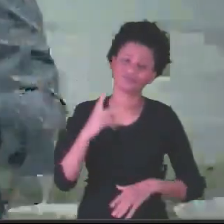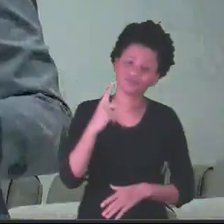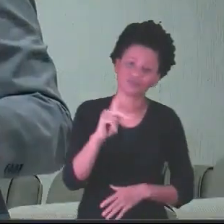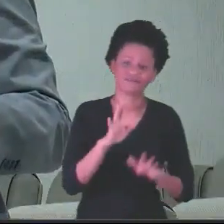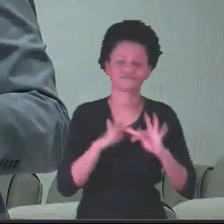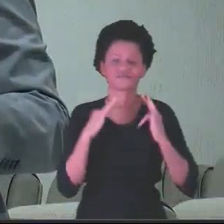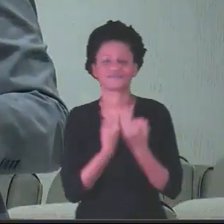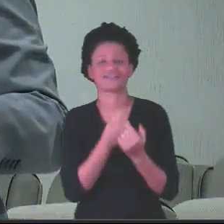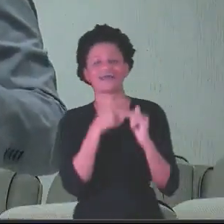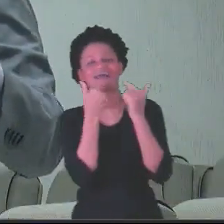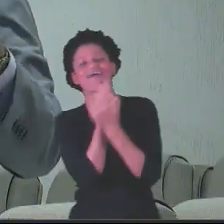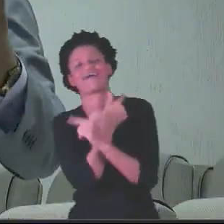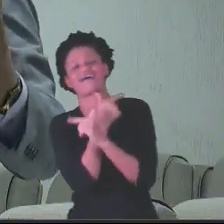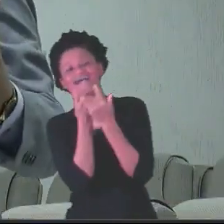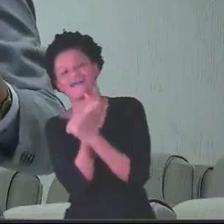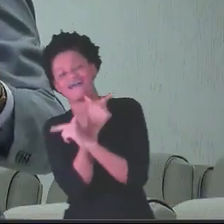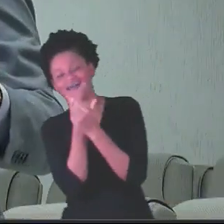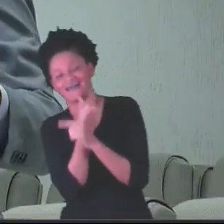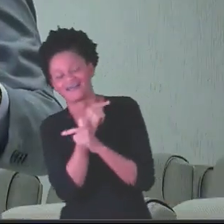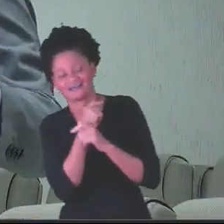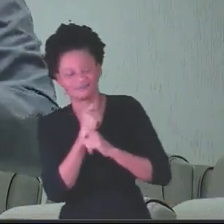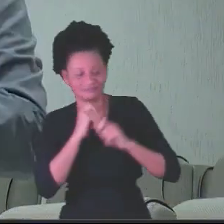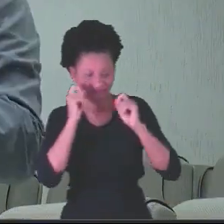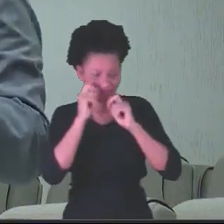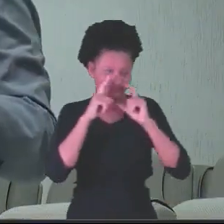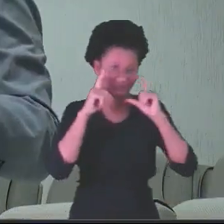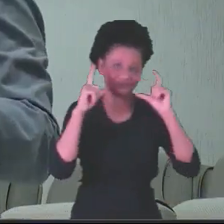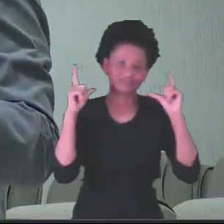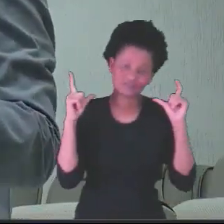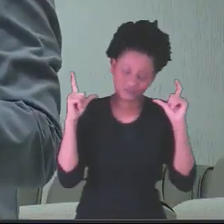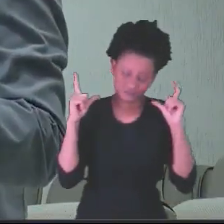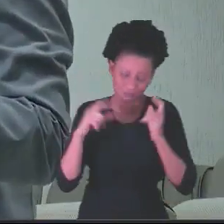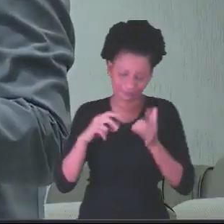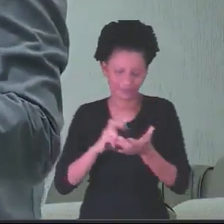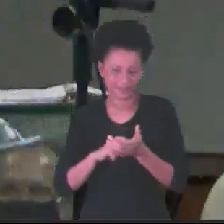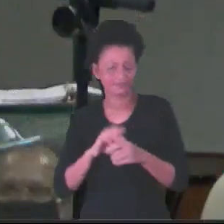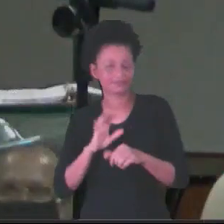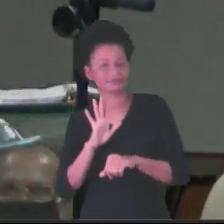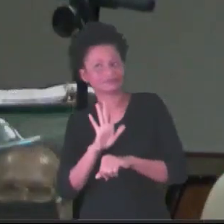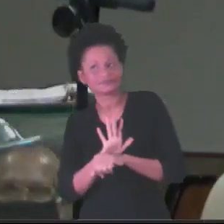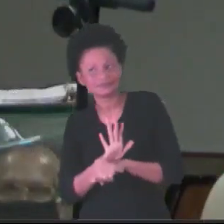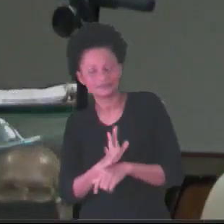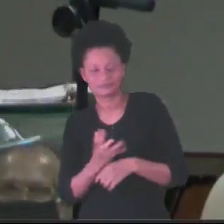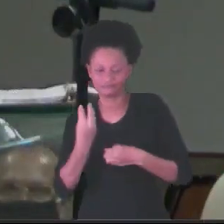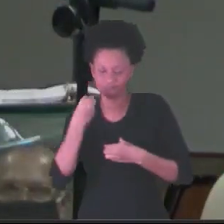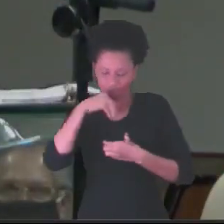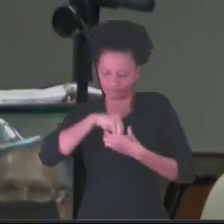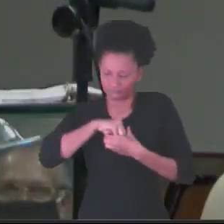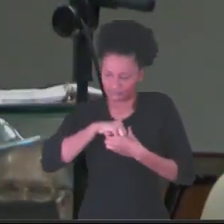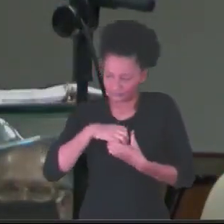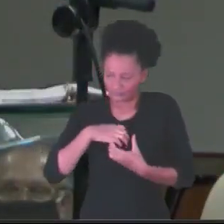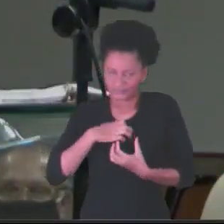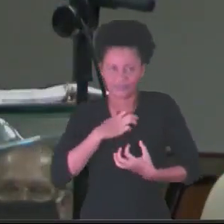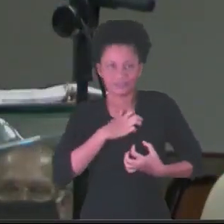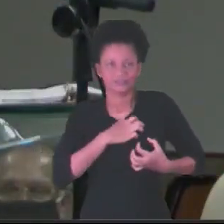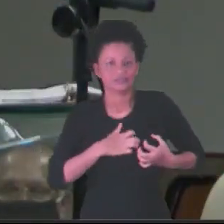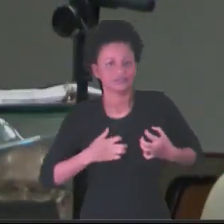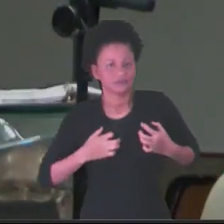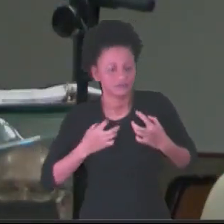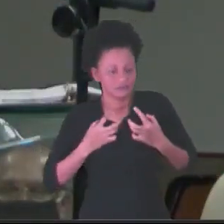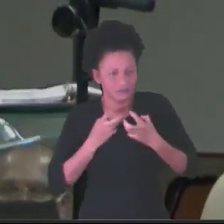e rindo acordou passou o dia todo hoje mas por dentro de você corrói